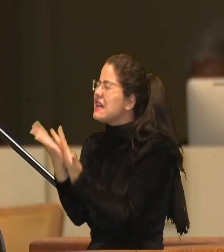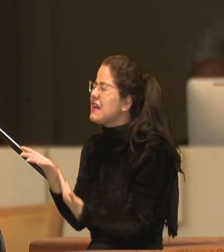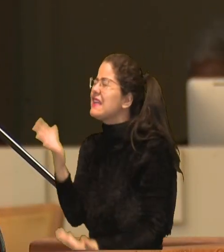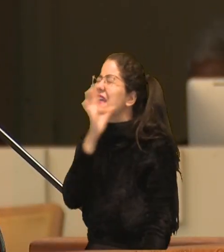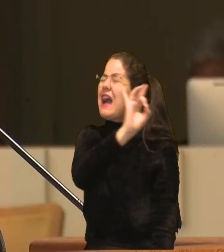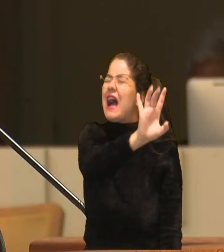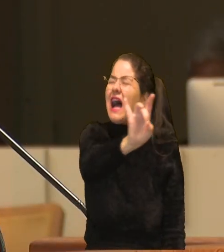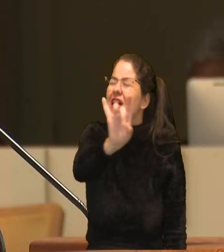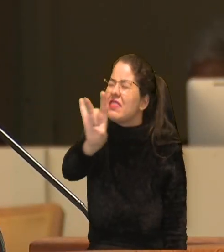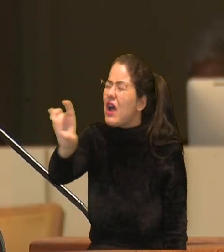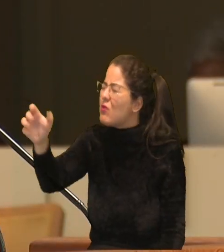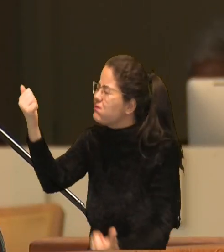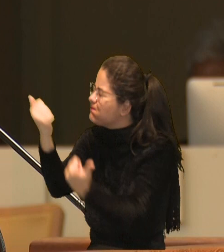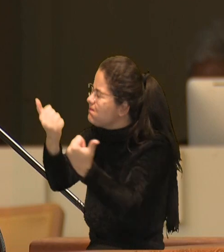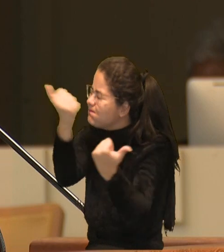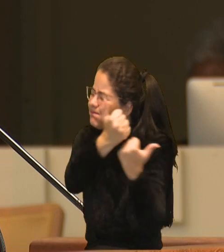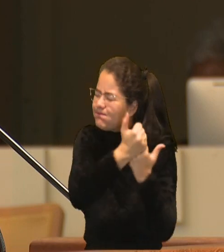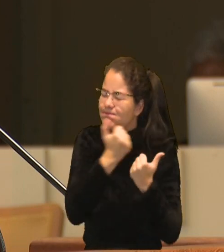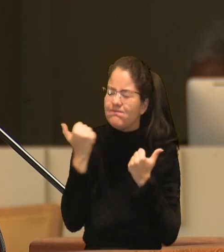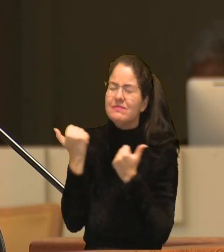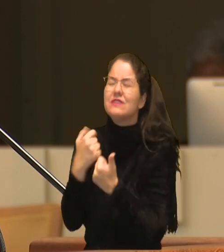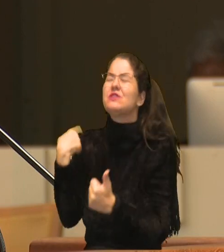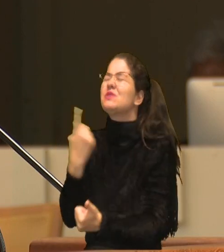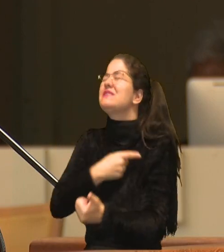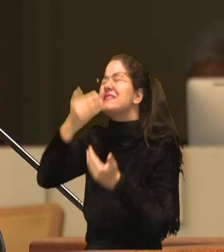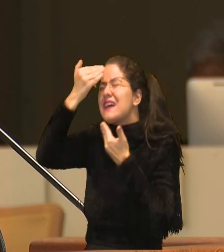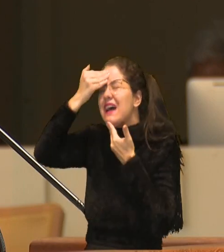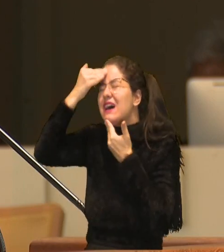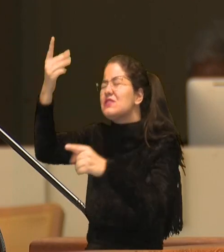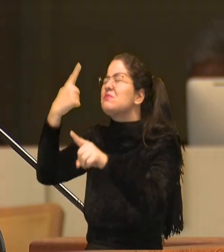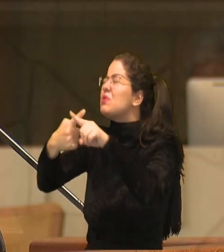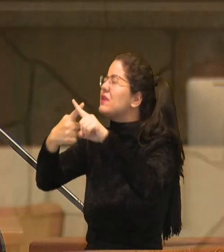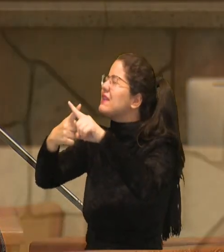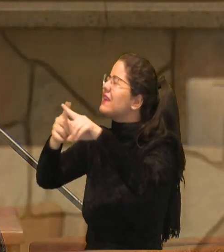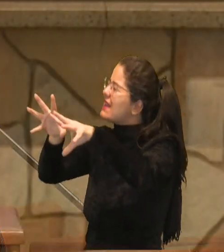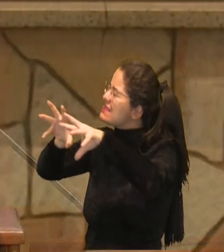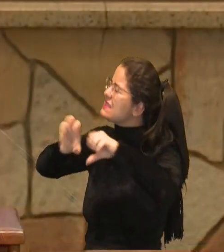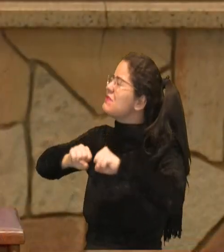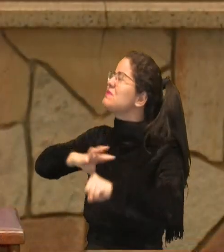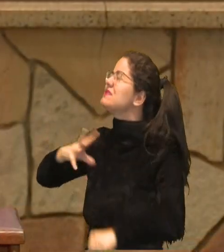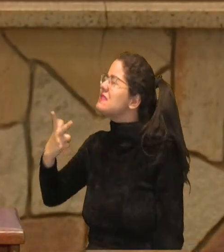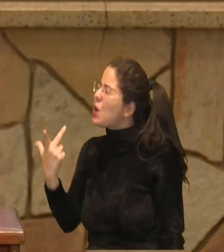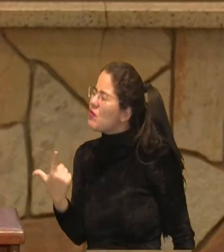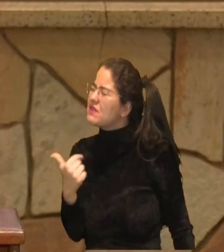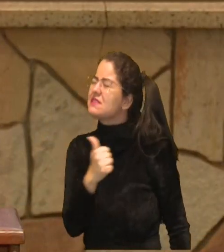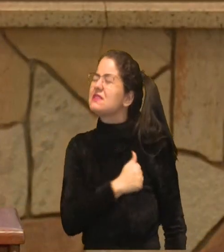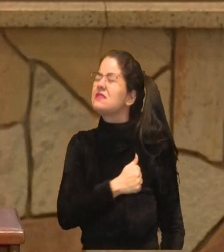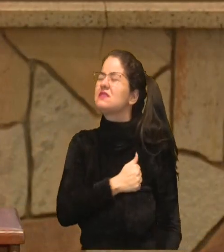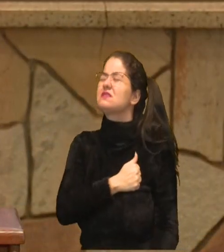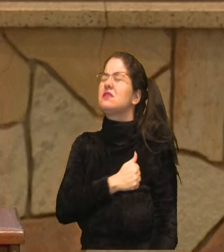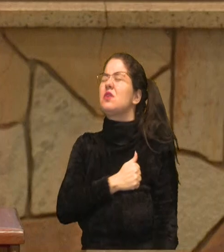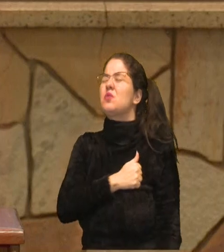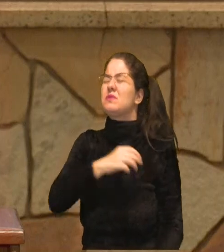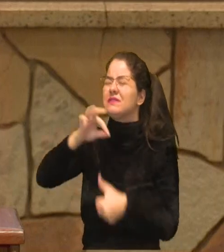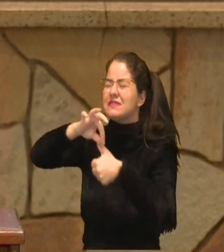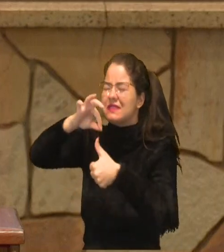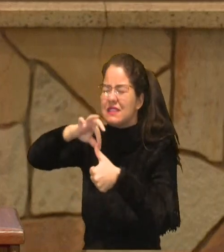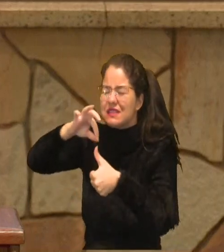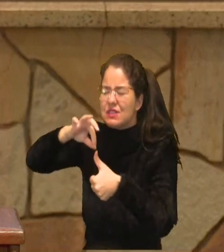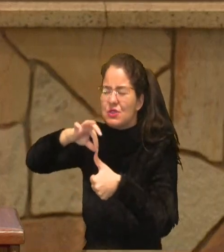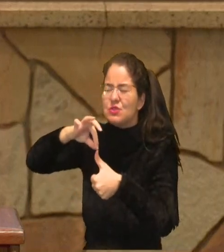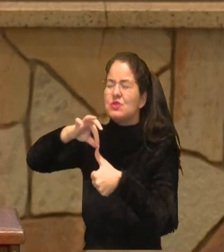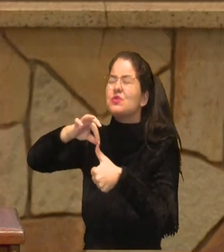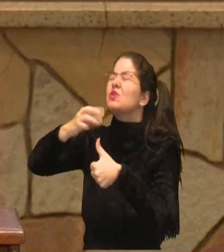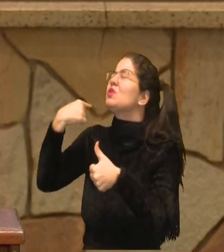nós. Como somos gratos, Senhor Deus, pela salvação em Cristo. Como somos gratos, Senhor Deus, pela comunhão que o Teu